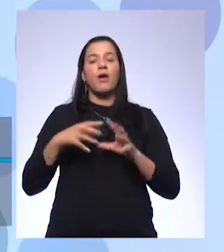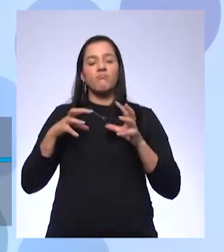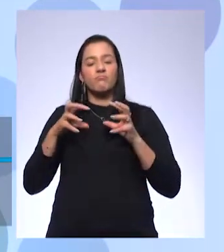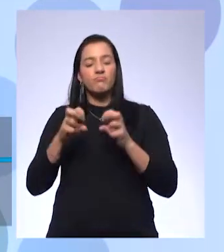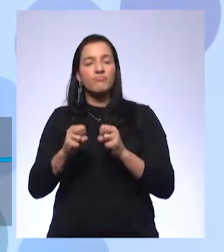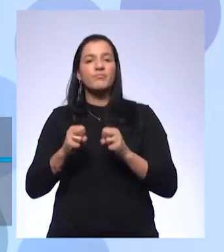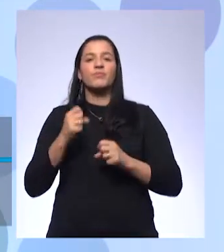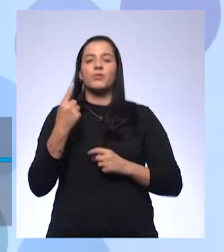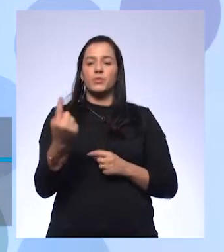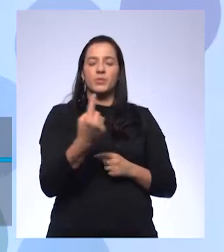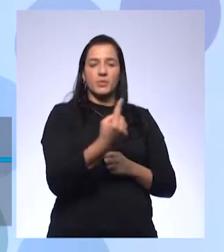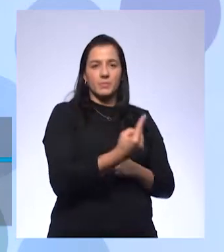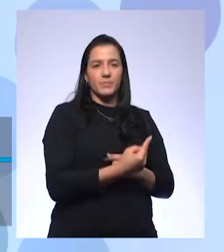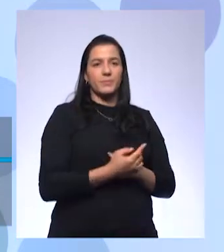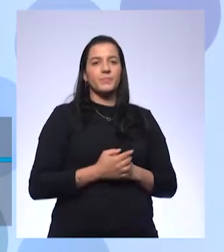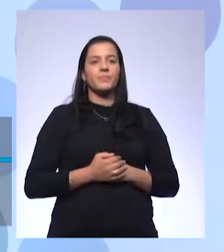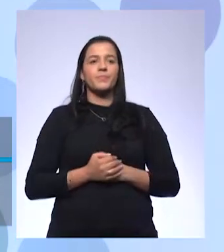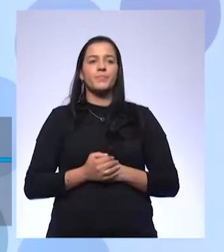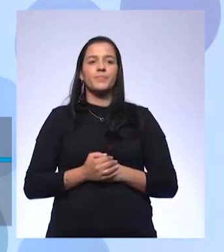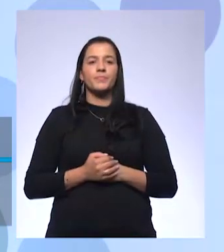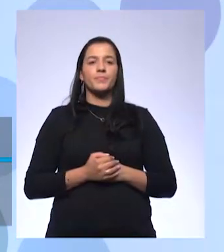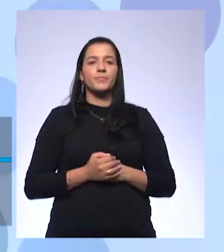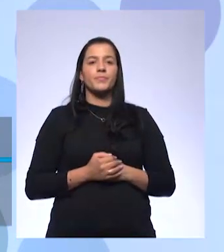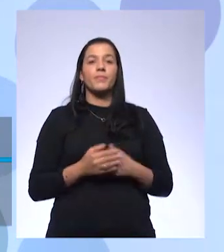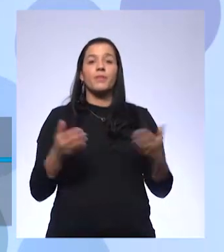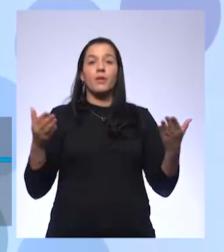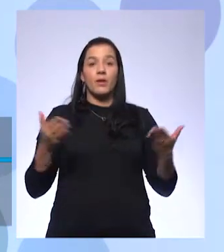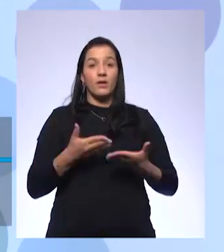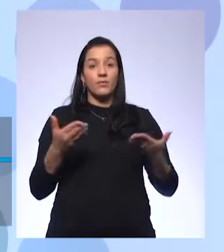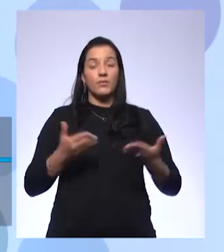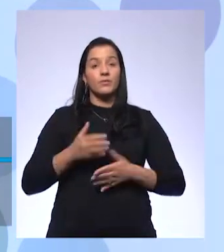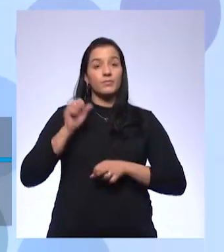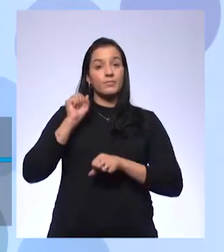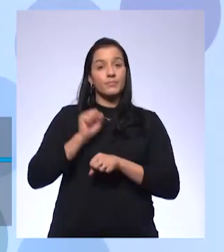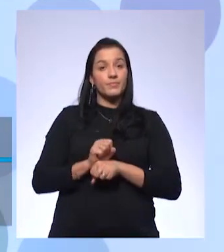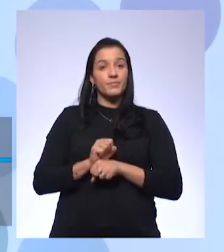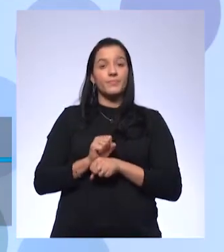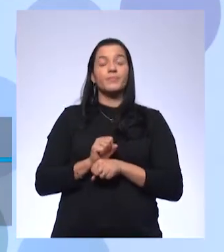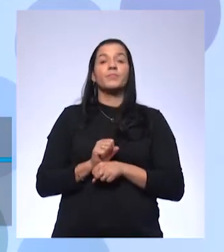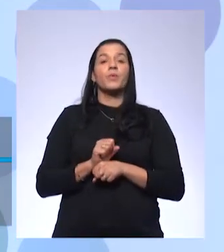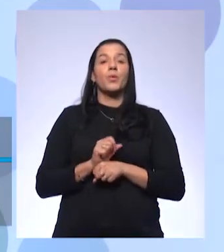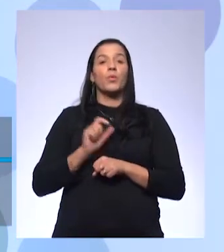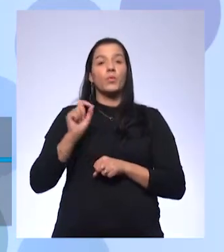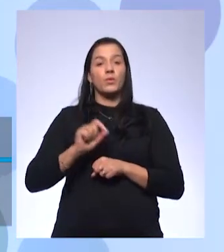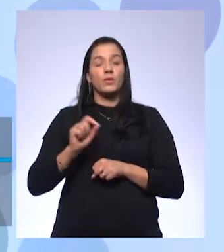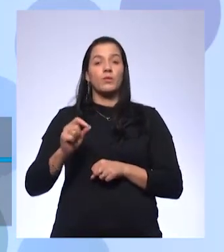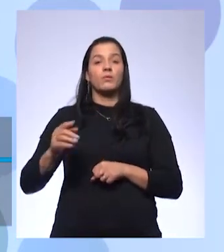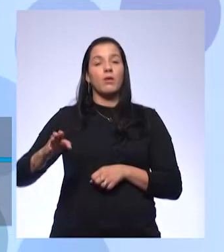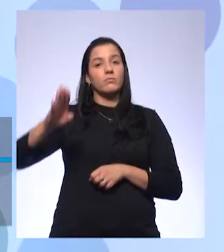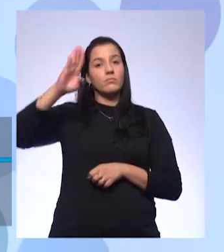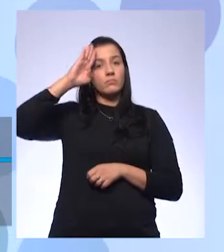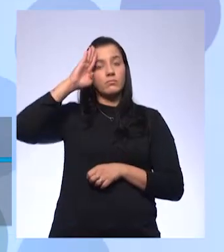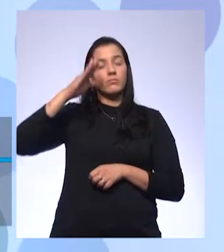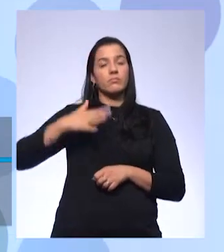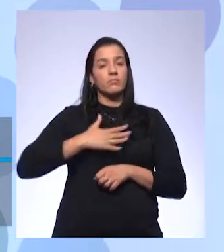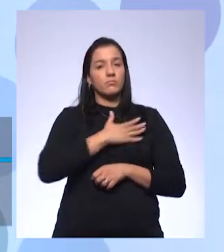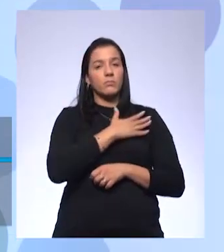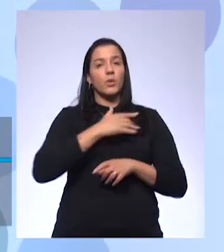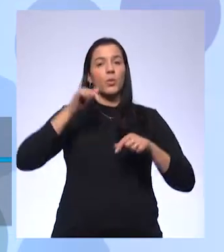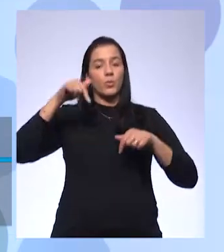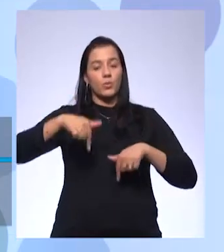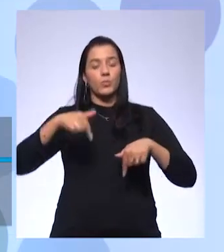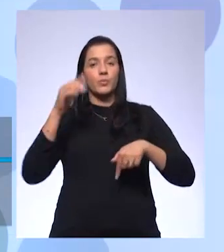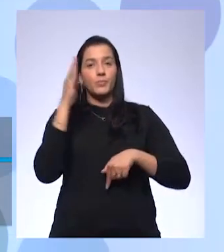liberdades individuais. Agora, a gente vai dar uma pausinha na questão da ditadura no Brasil, né? Eu